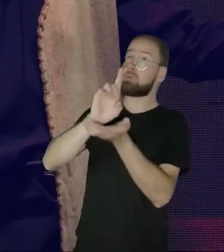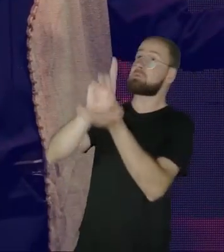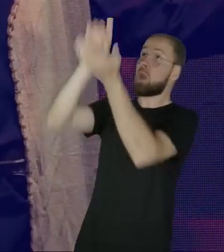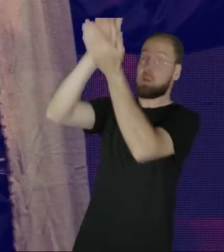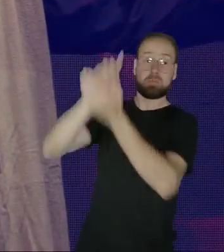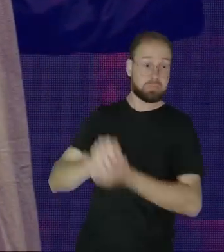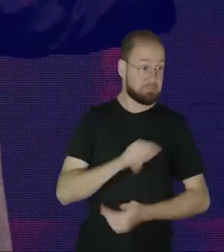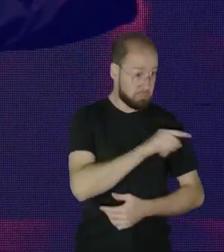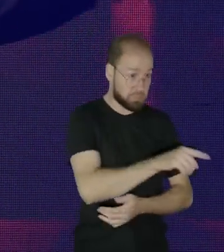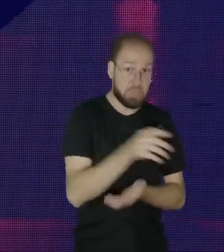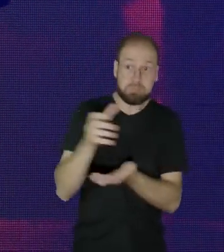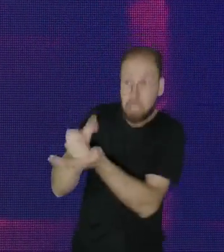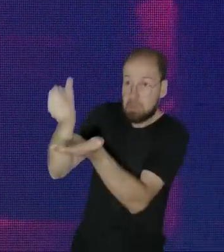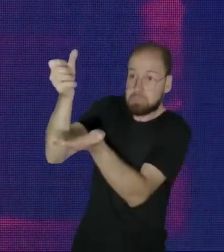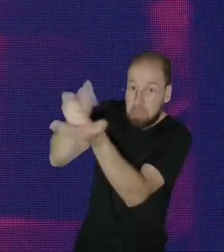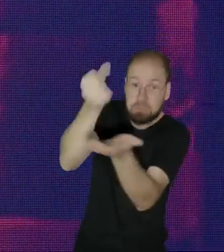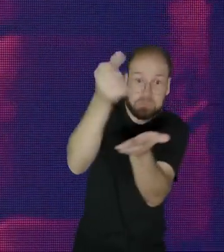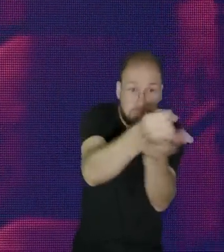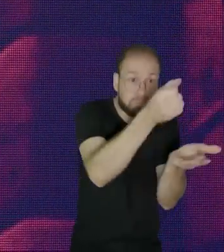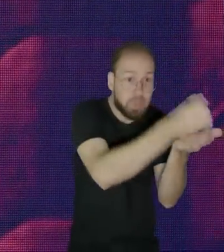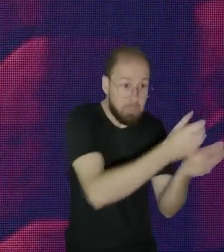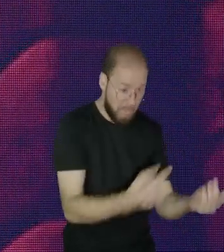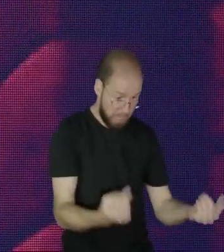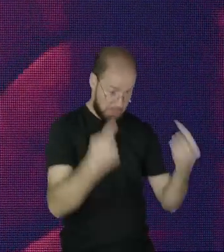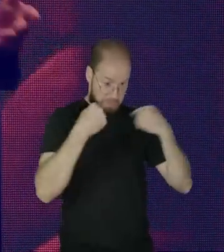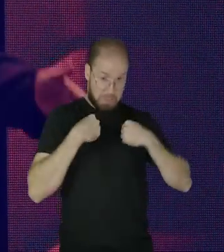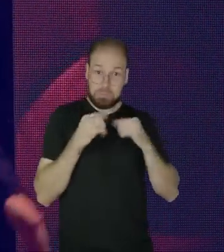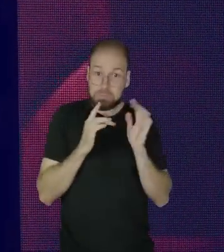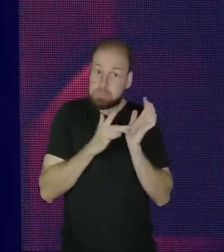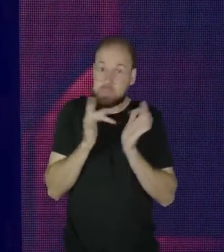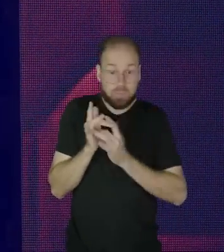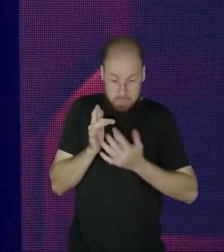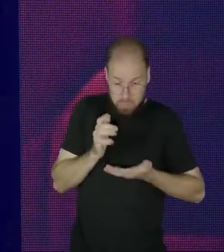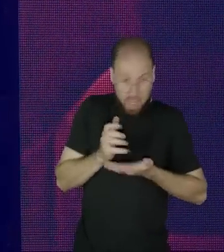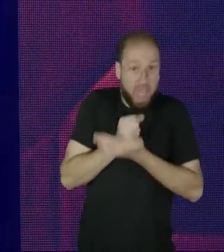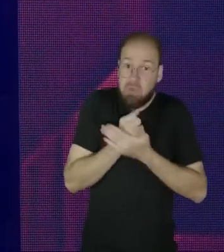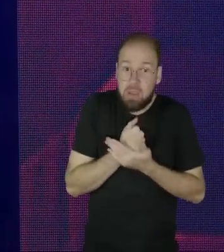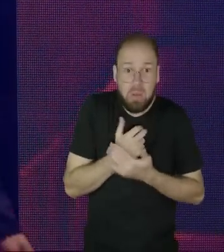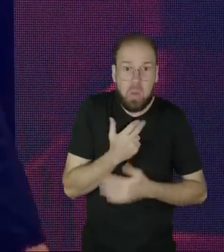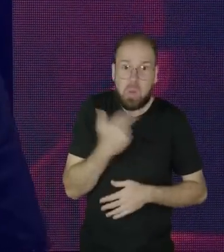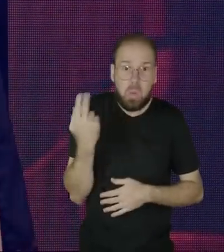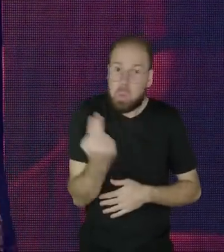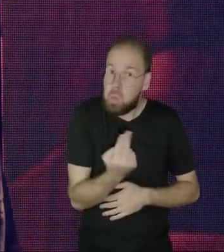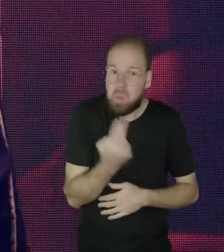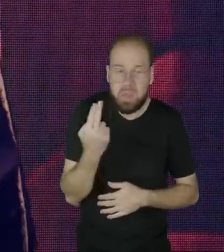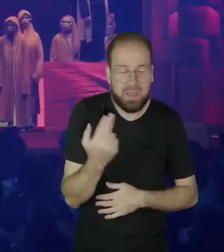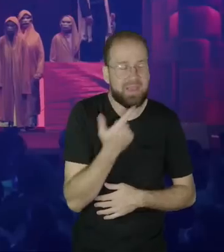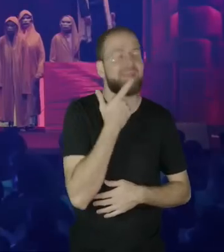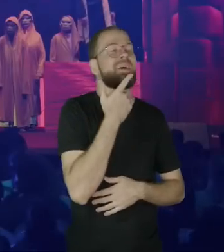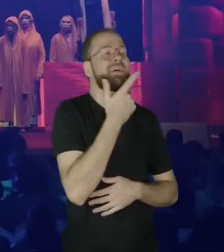a todos, mas não pode salvar a si próprio.